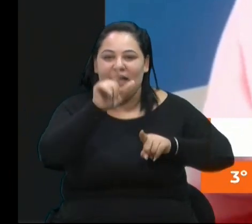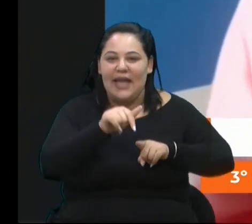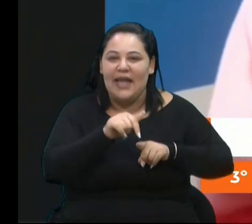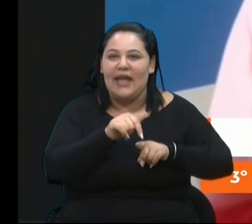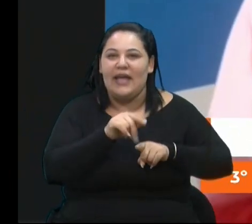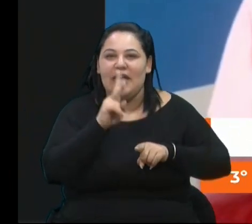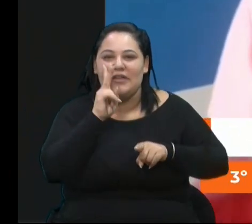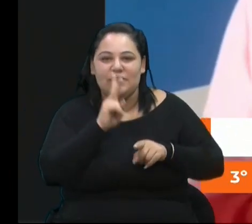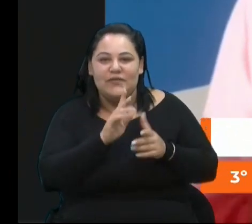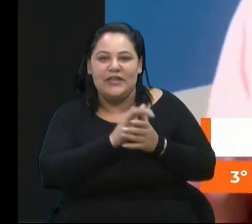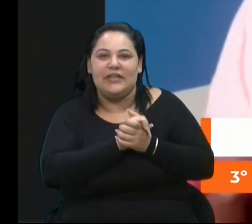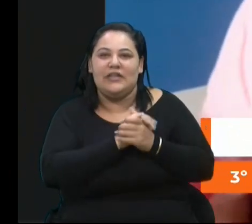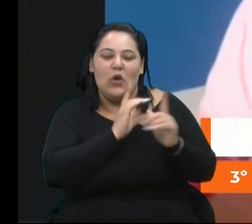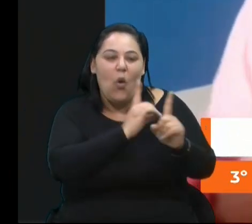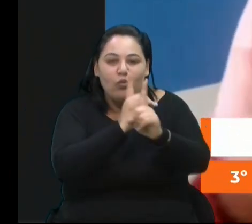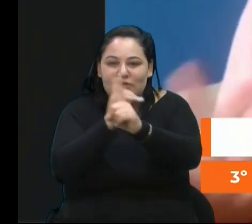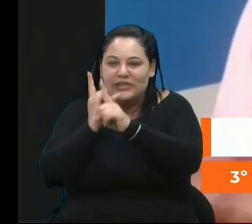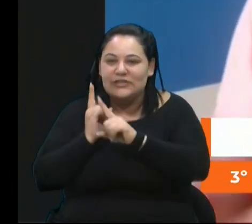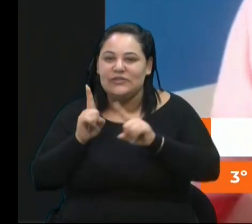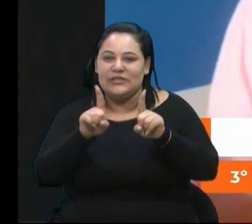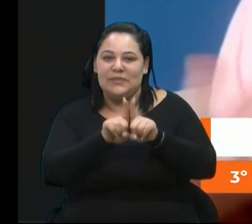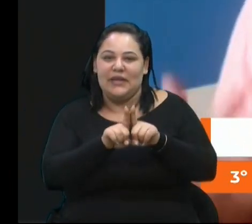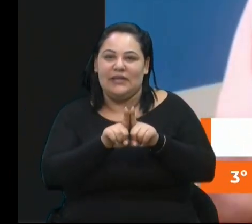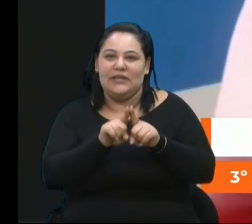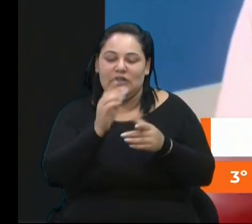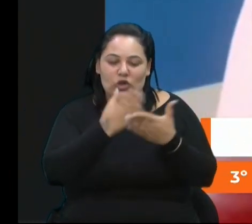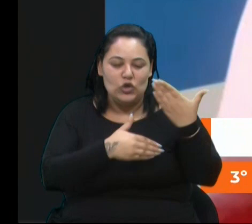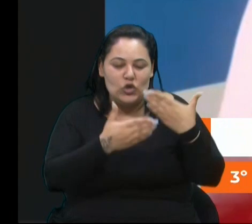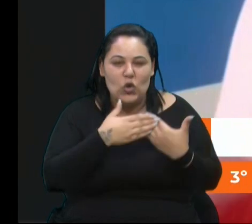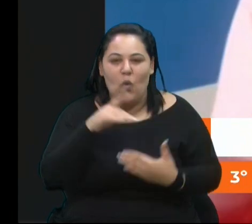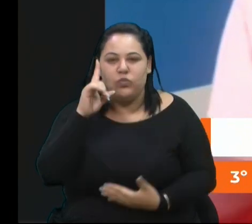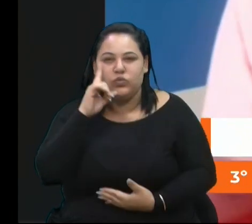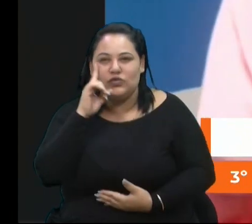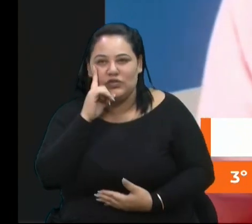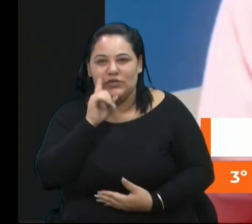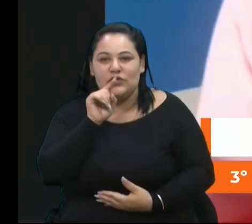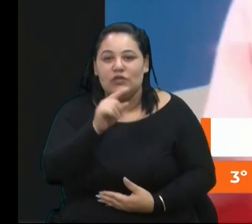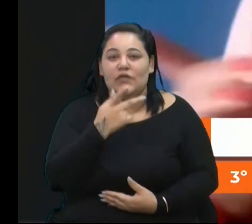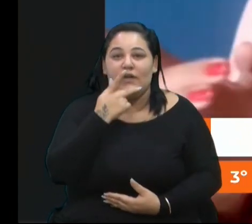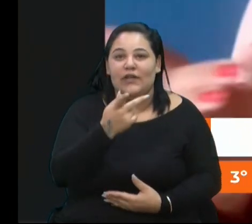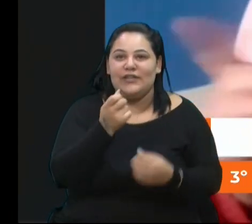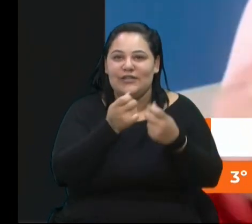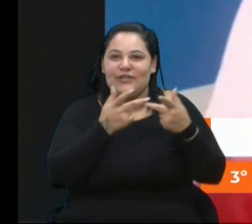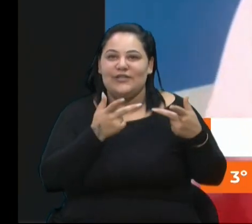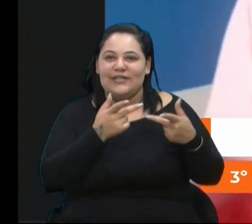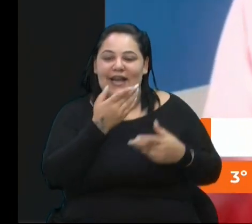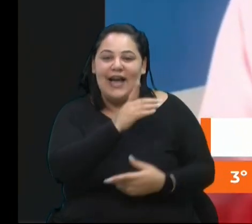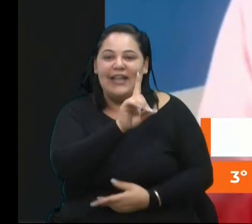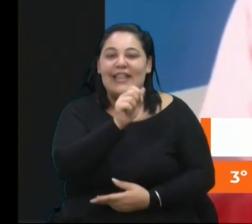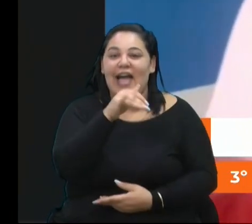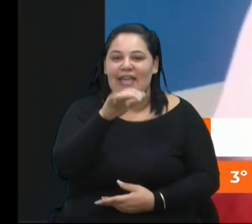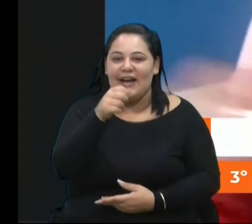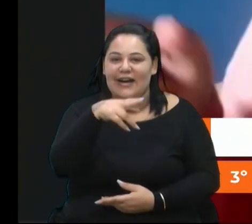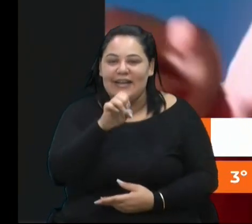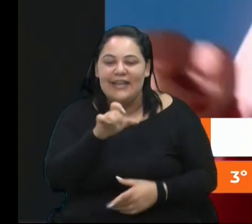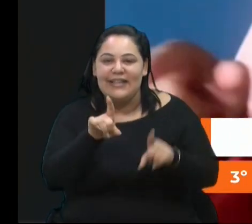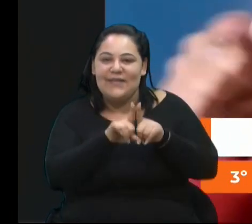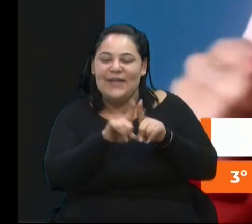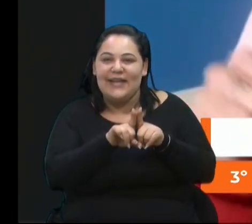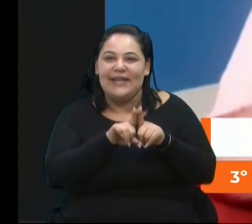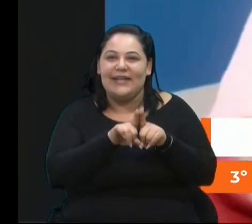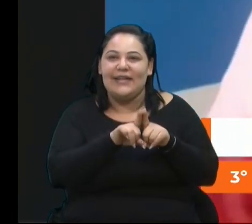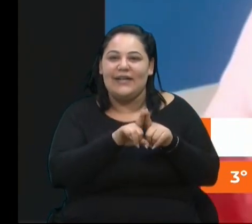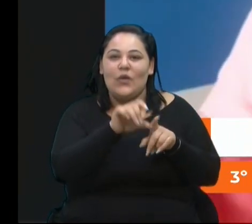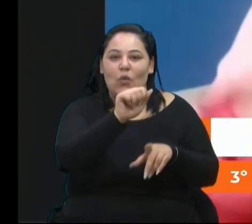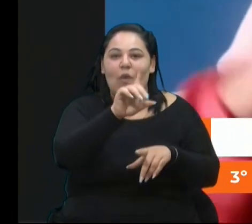gente vem buscando, né, todos os dias. Quando tu falou sobre essa coisa, a Daiane está aqui com a gente, a Daiane da SMED, o Adam colocou